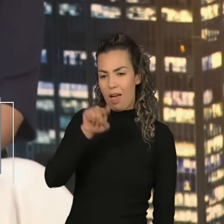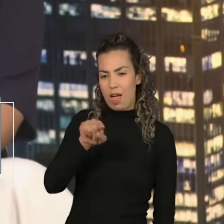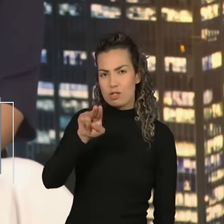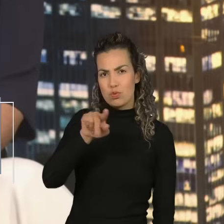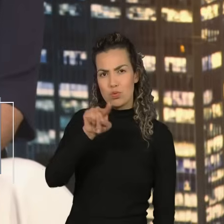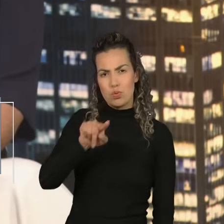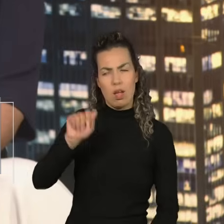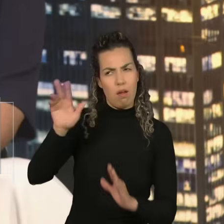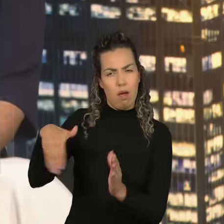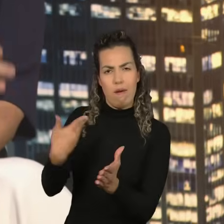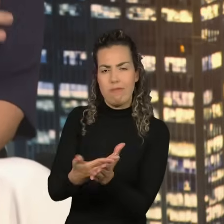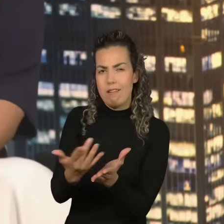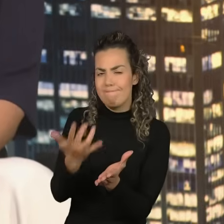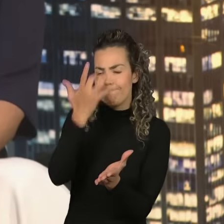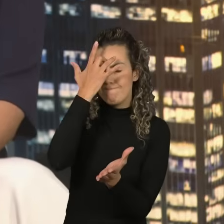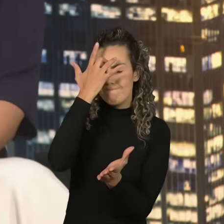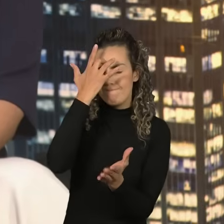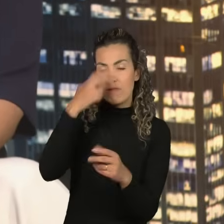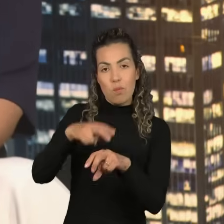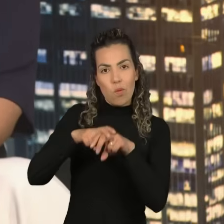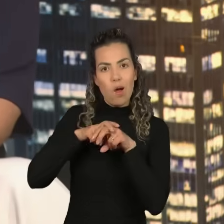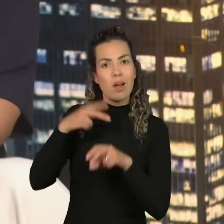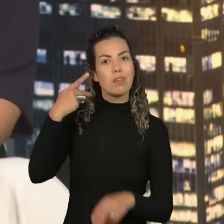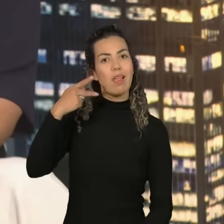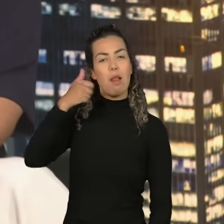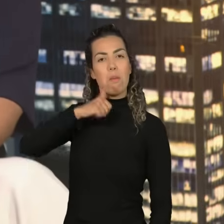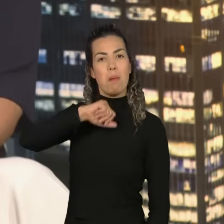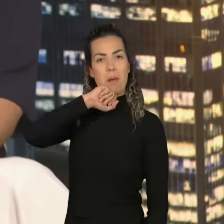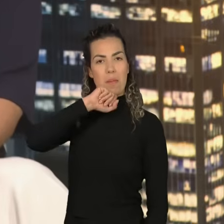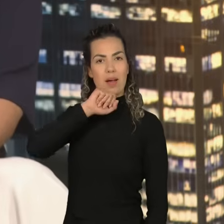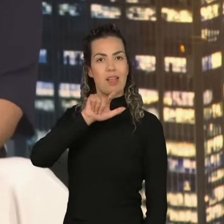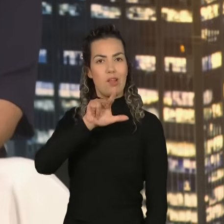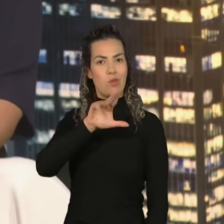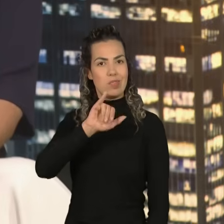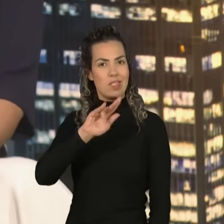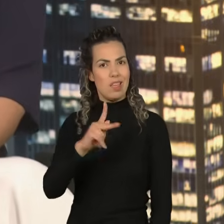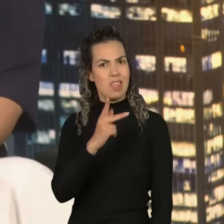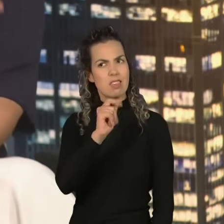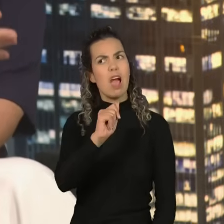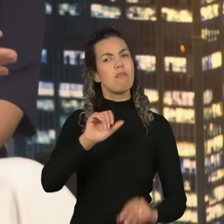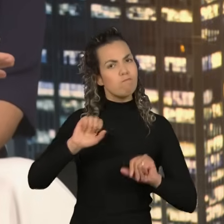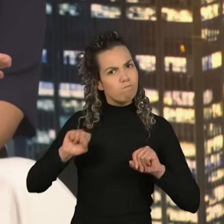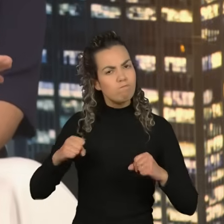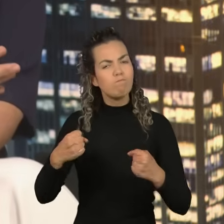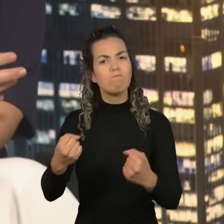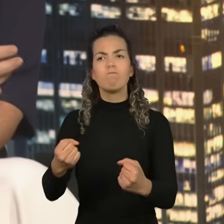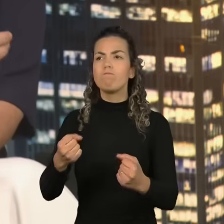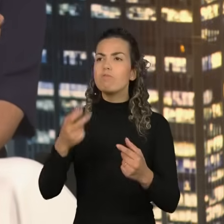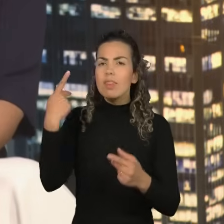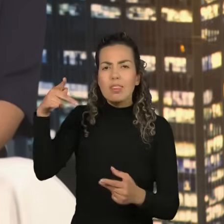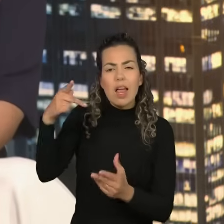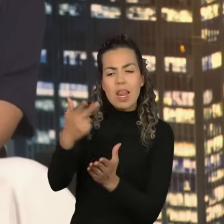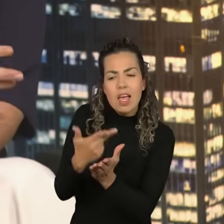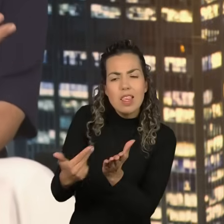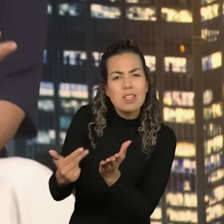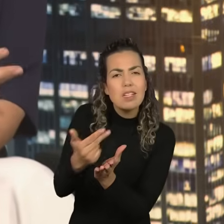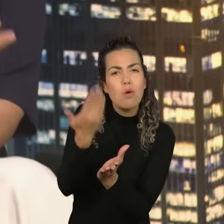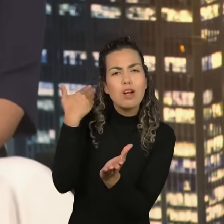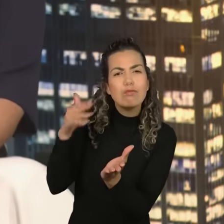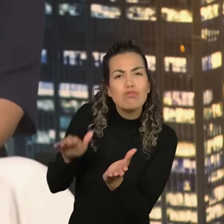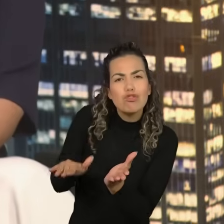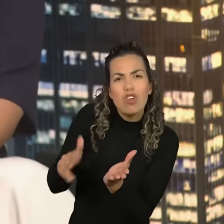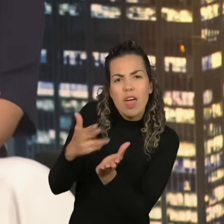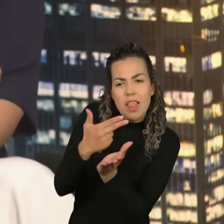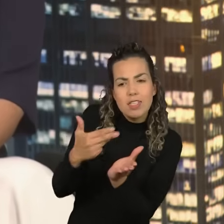dele, a Lucinha Araújo. Ela mantém um acervo pessoal riquíssimo, que inclui fotografias, desenhos feitos na infância, além de todo o material